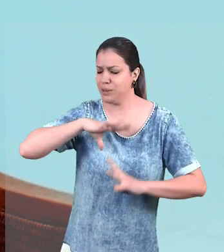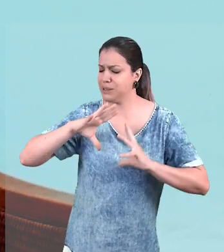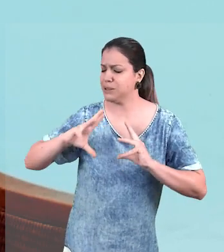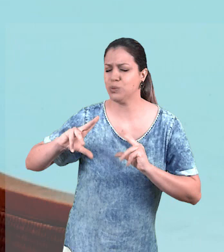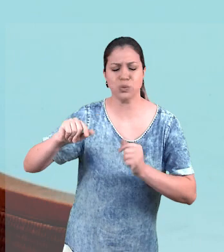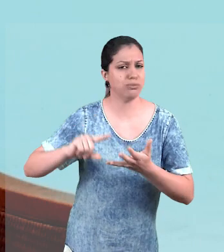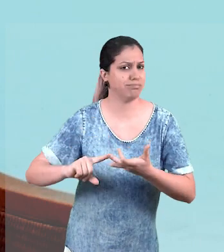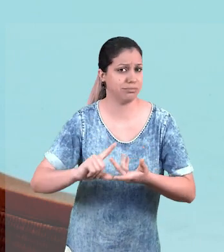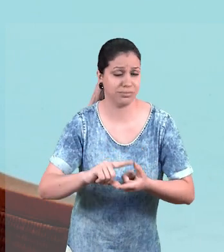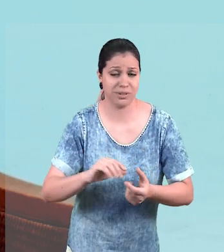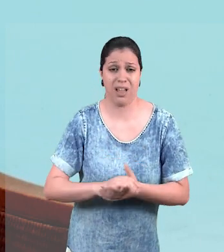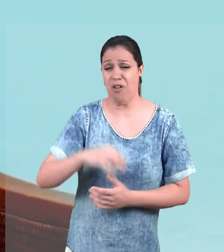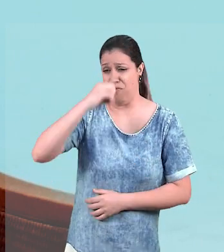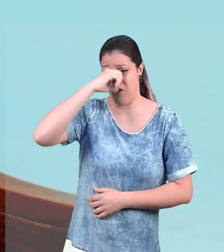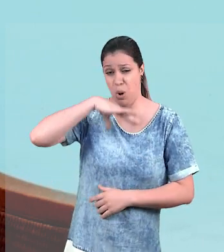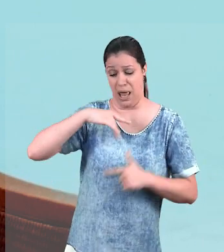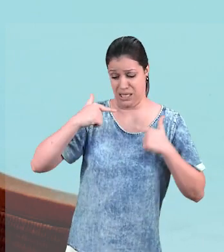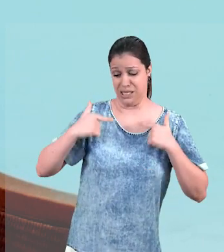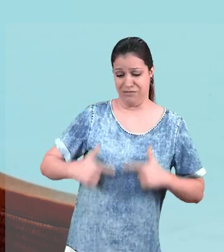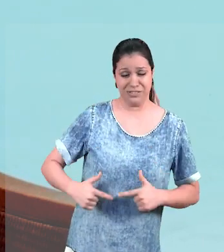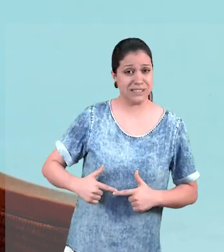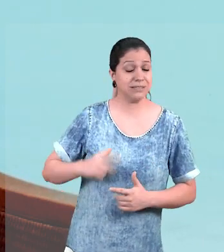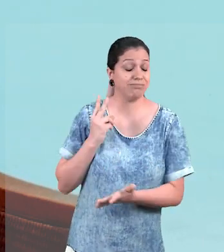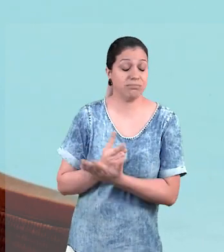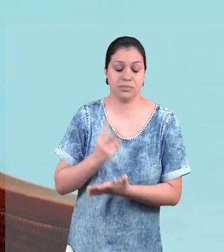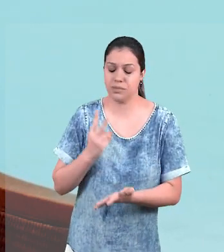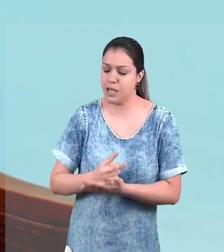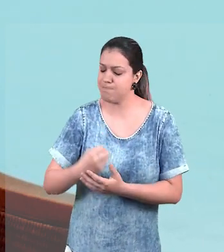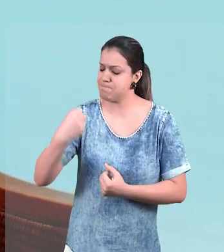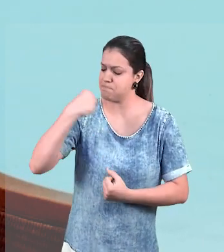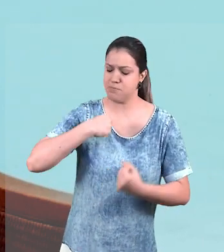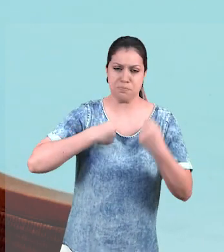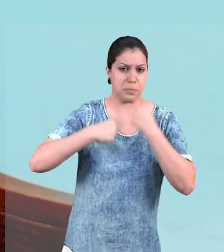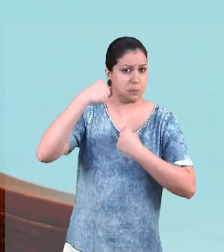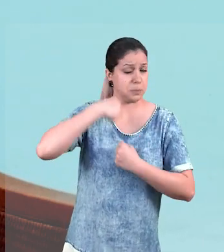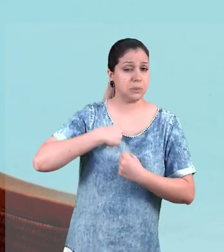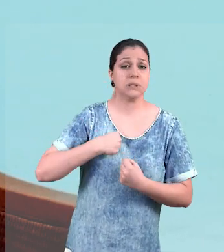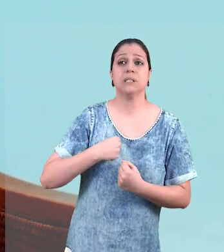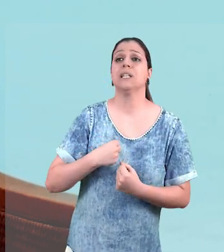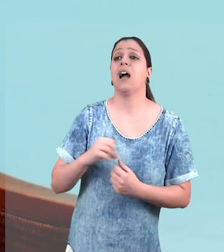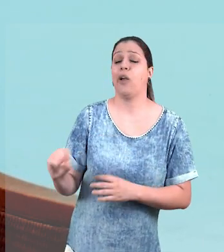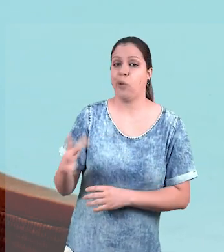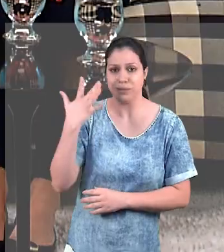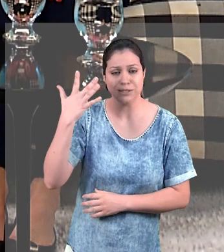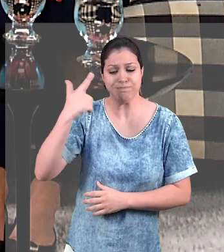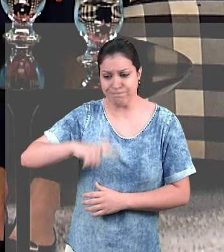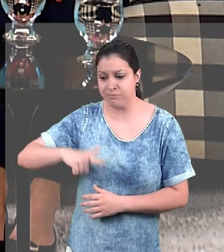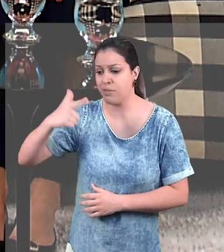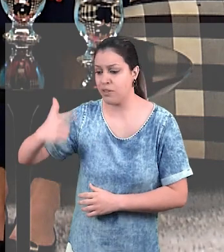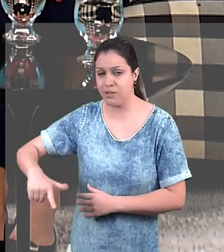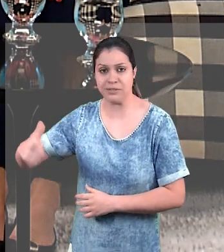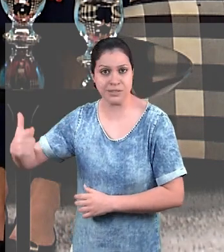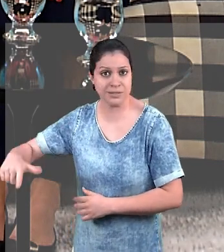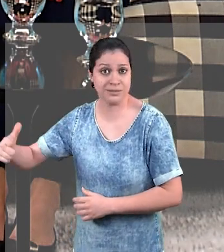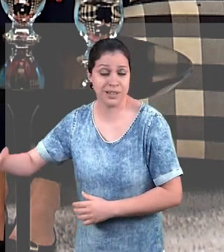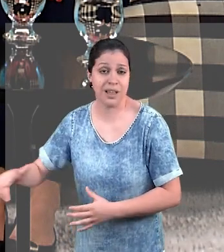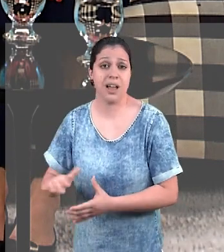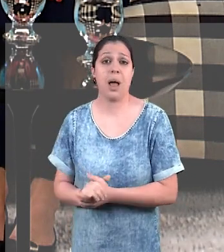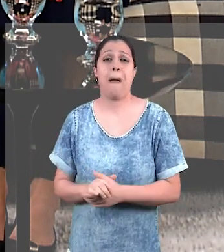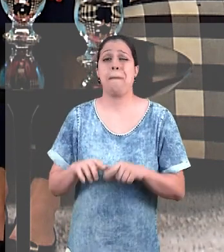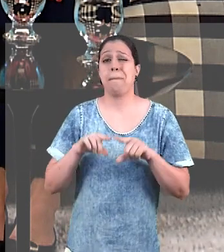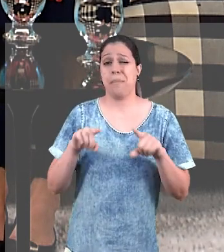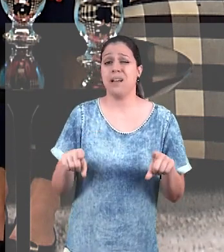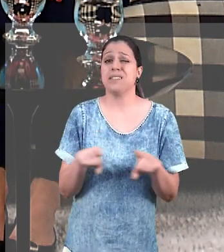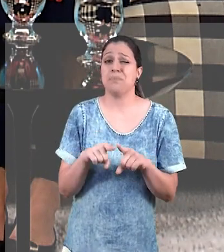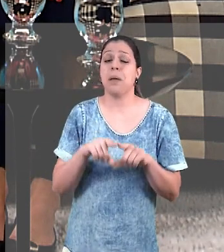de violência. A violência física, ela era muito presente, ela acontecia assim com bastante frequência,